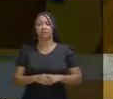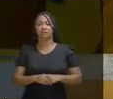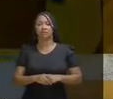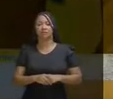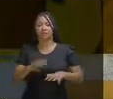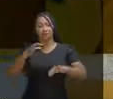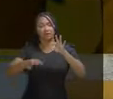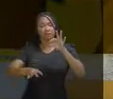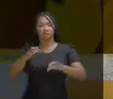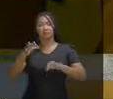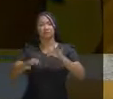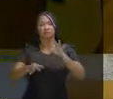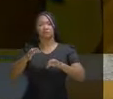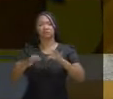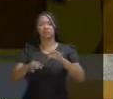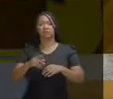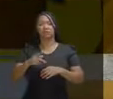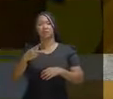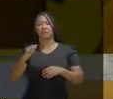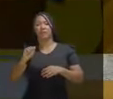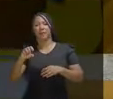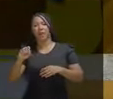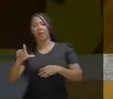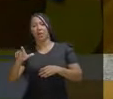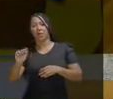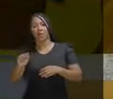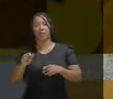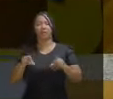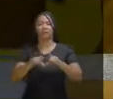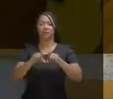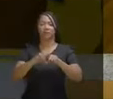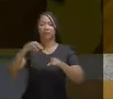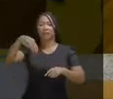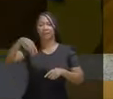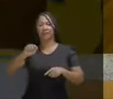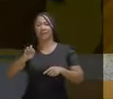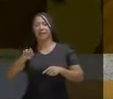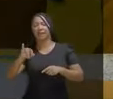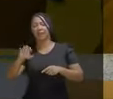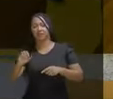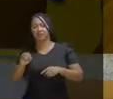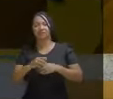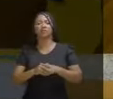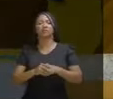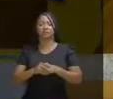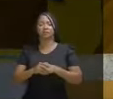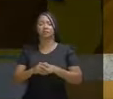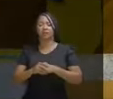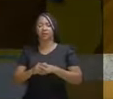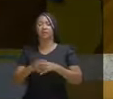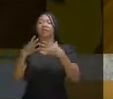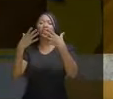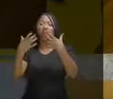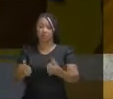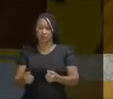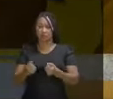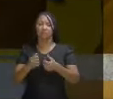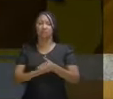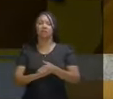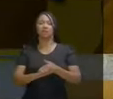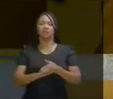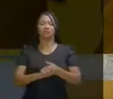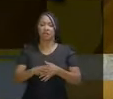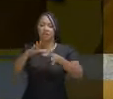dois julgamentos aqui, da juíza Paula Santos e do juiz Mário Júnior, adotei a posição do tribunal e afastei